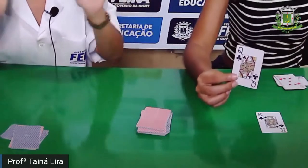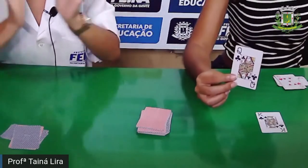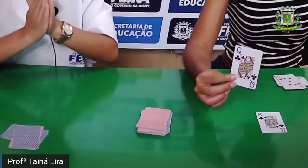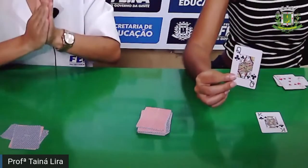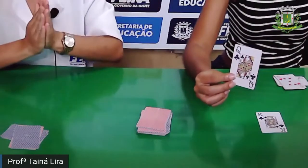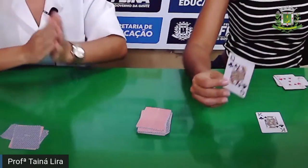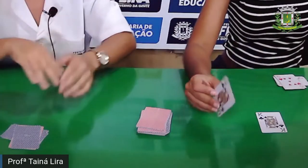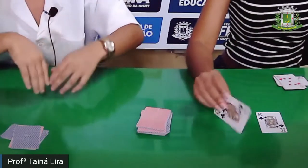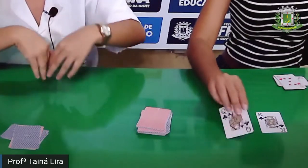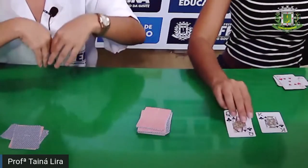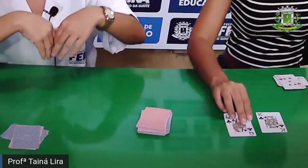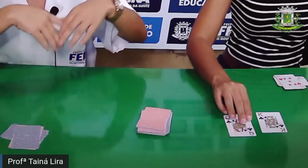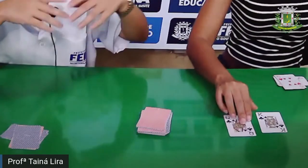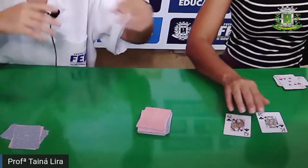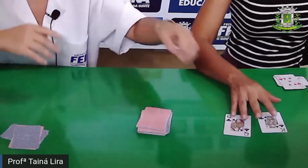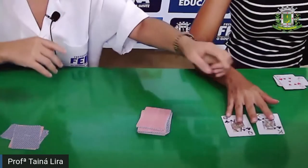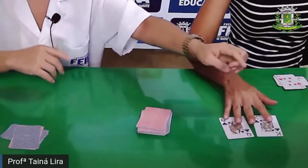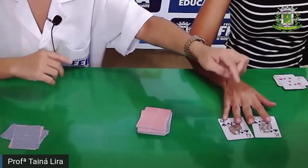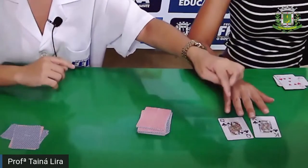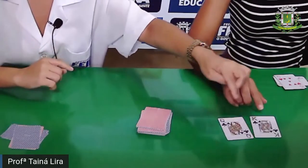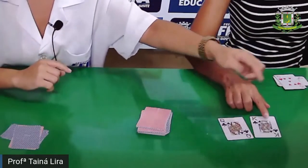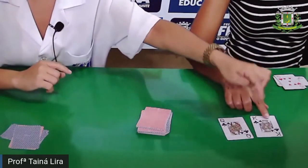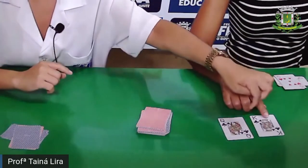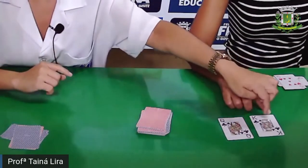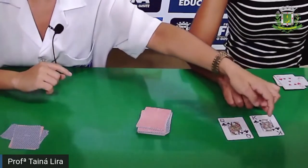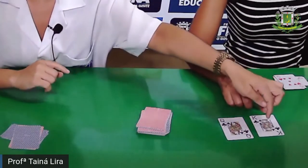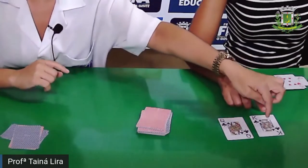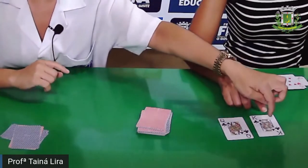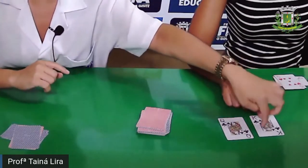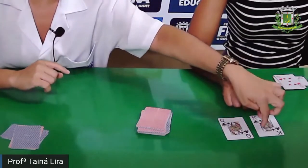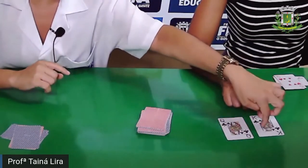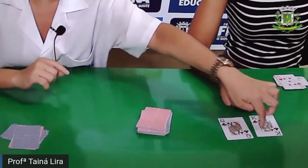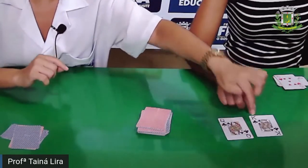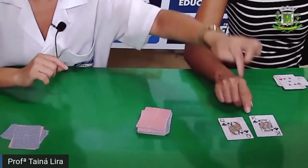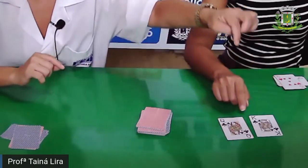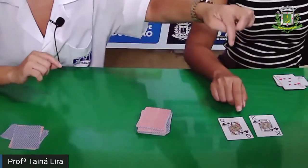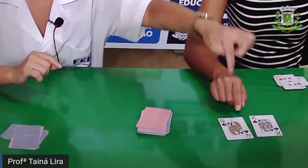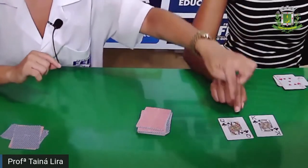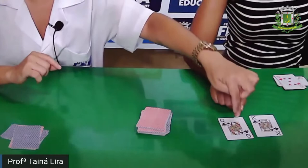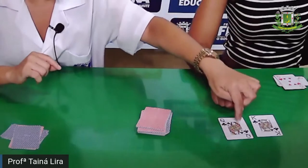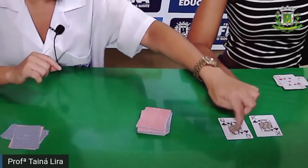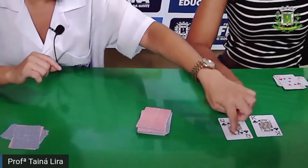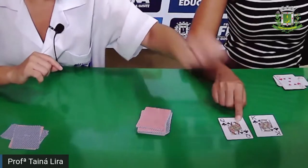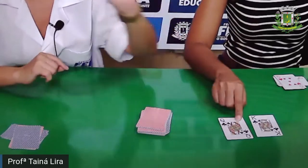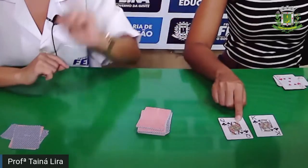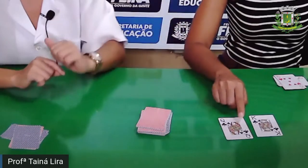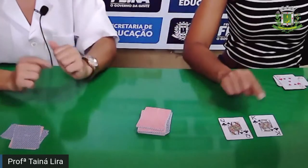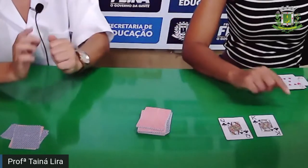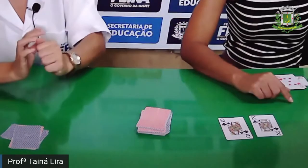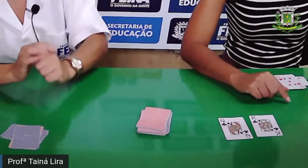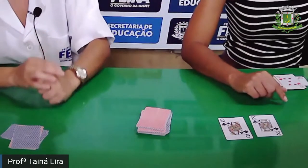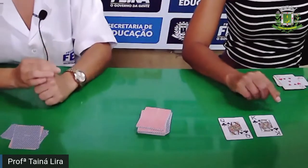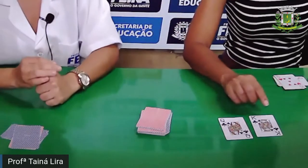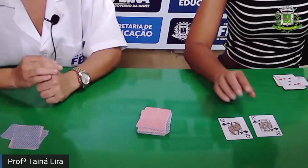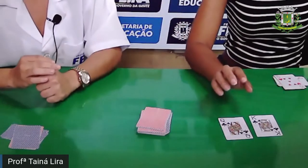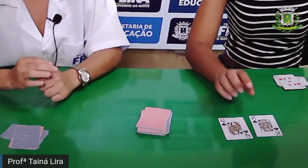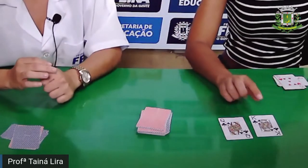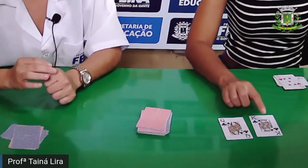a rainha, as duas cartas de maior valor, a rainha, ó, o 13 do rei, mais o 12 da